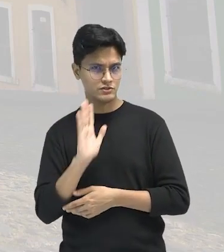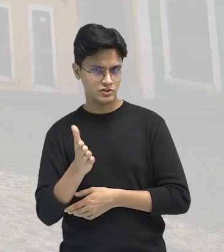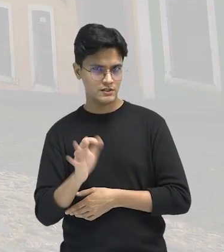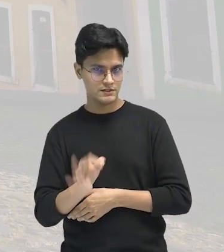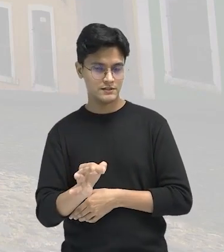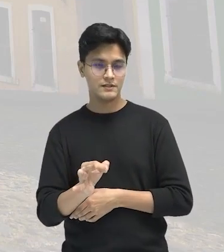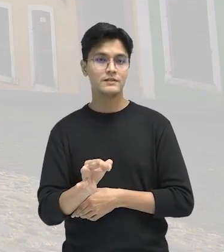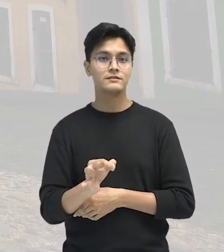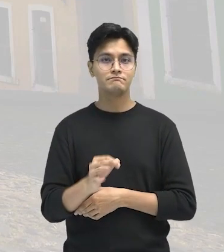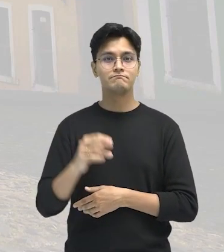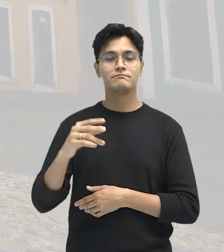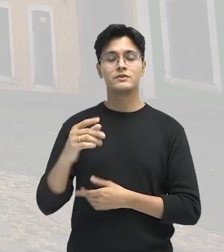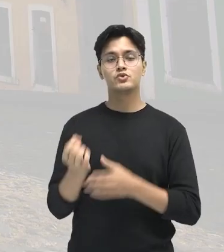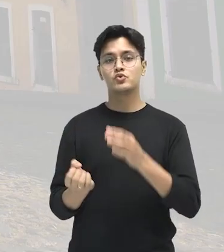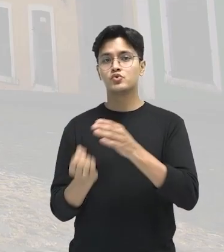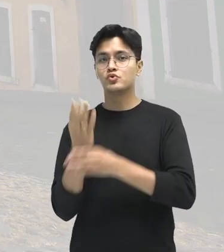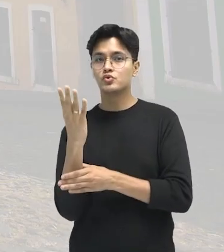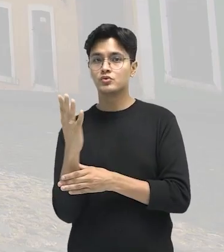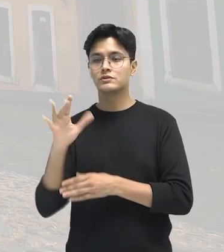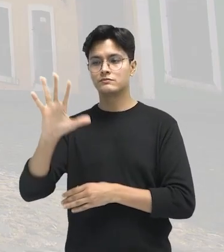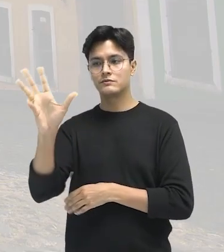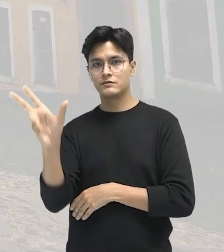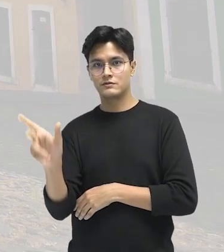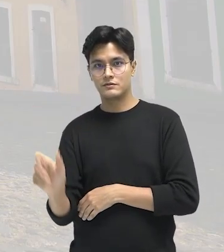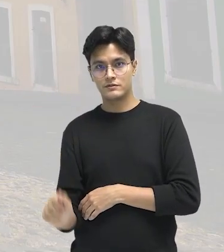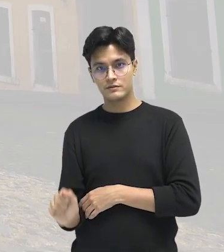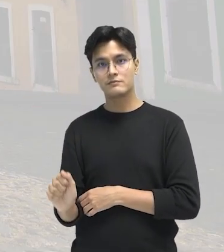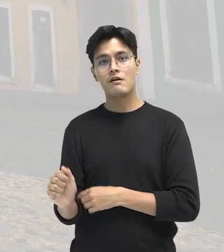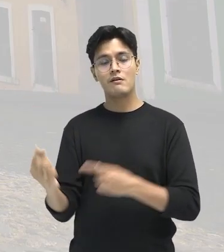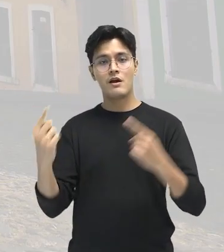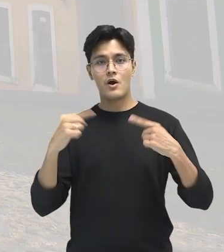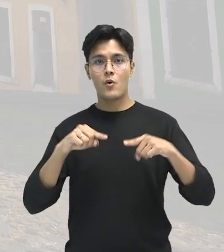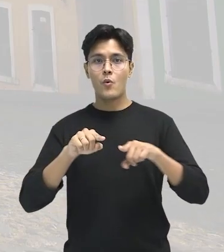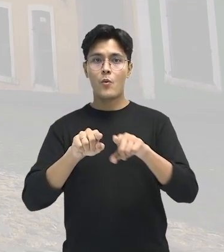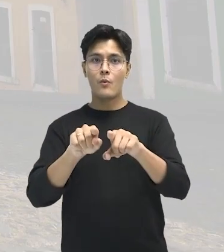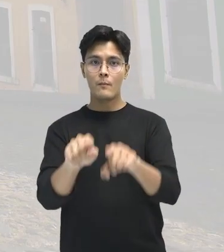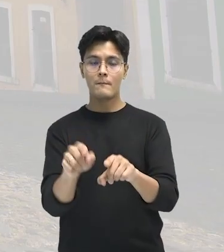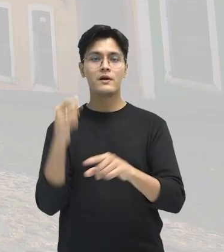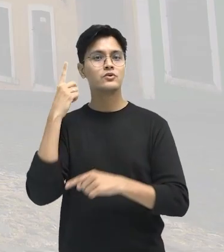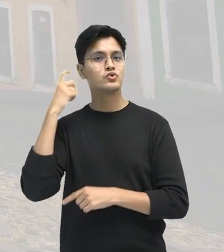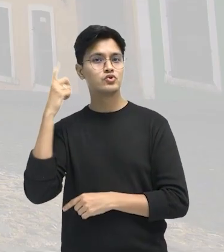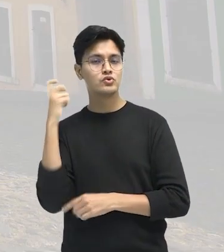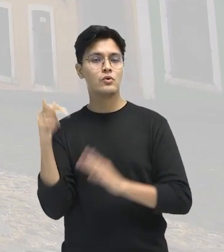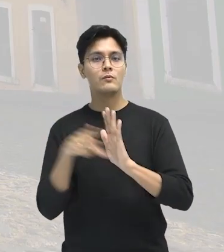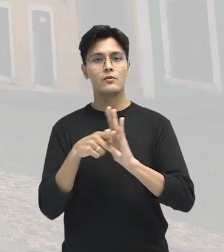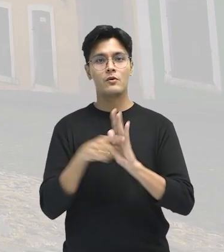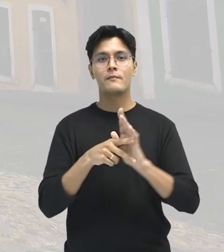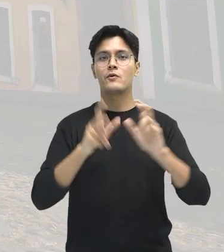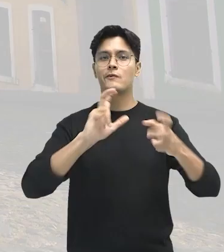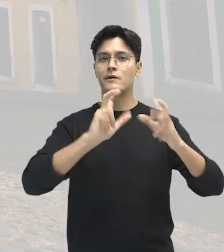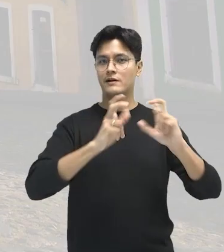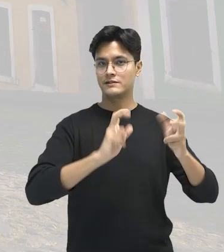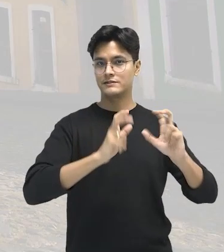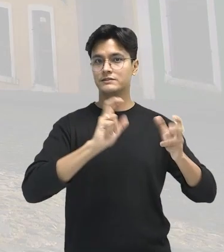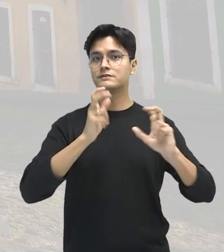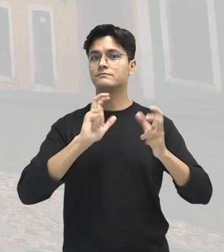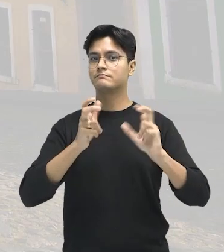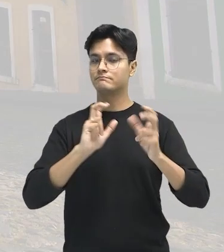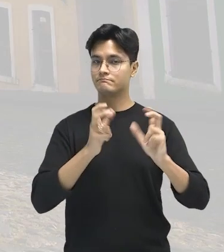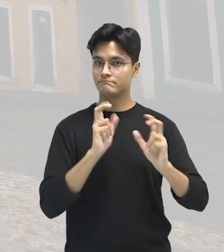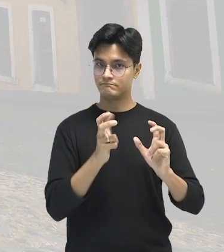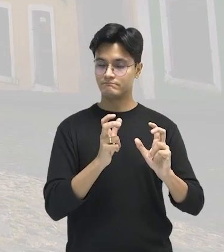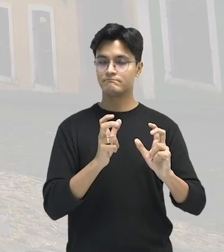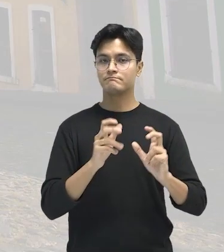O pandeiro ele é de origem africana e ele acompanha o som do cachixi. Então ele trabalha ali juntamente com o